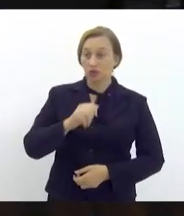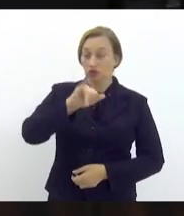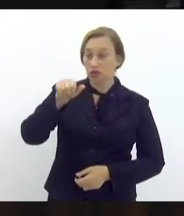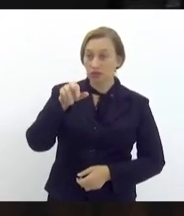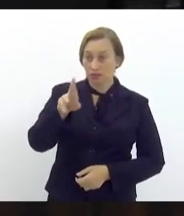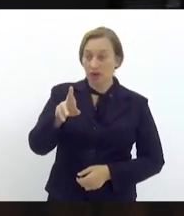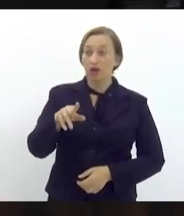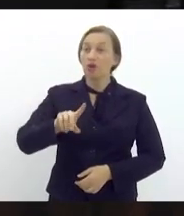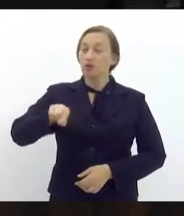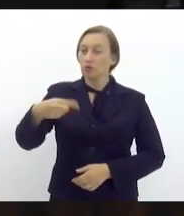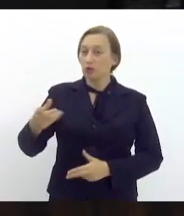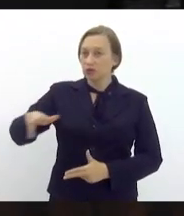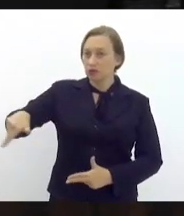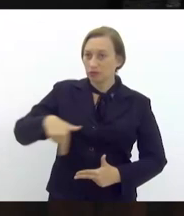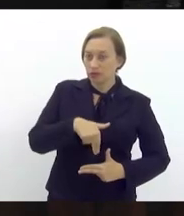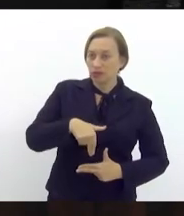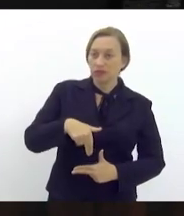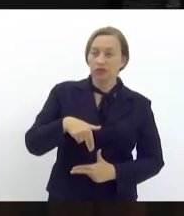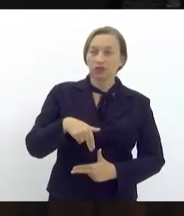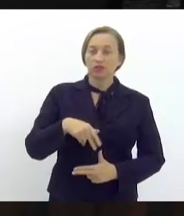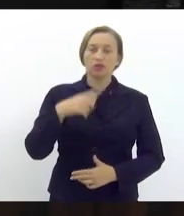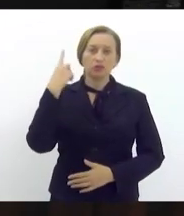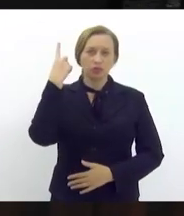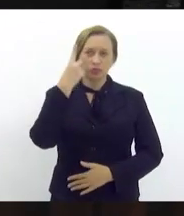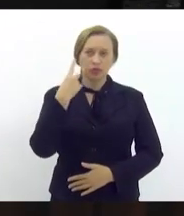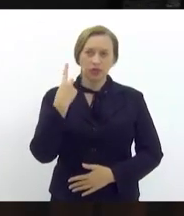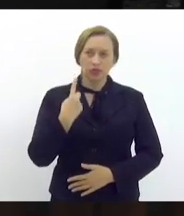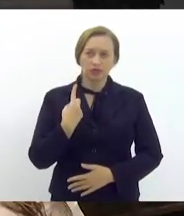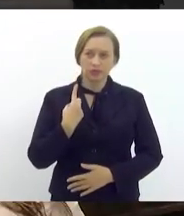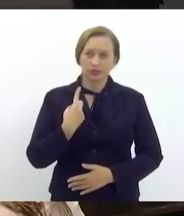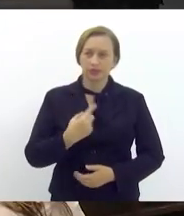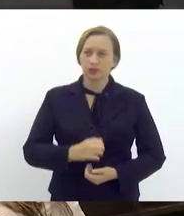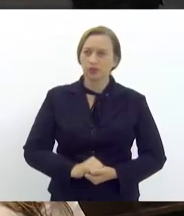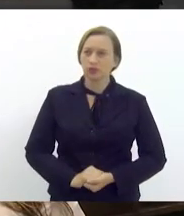próximo orador inscrito deputado Dani Monteiro por favor